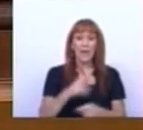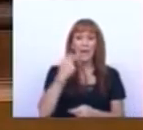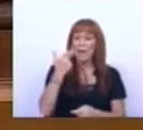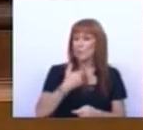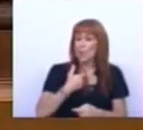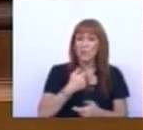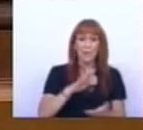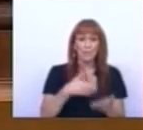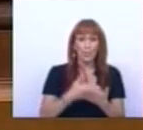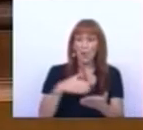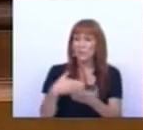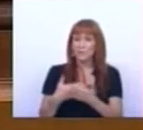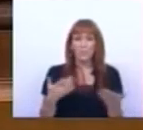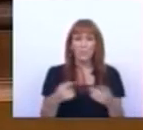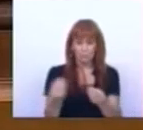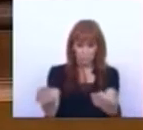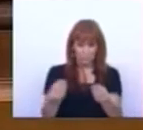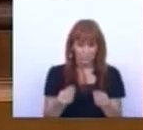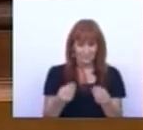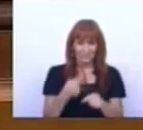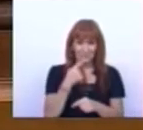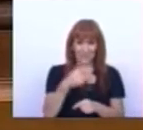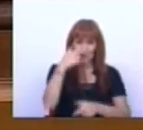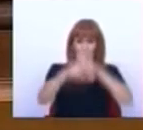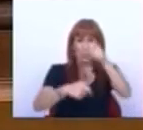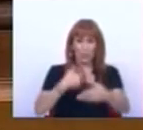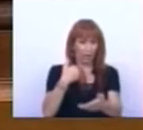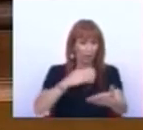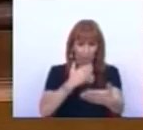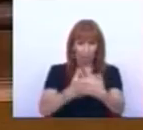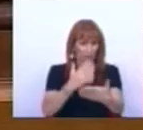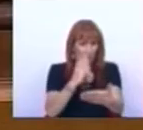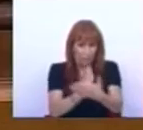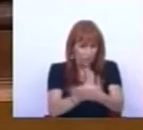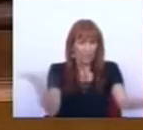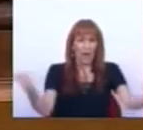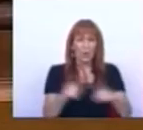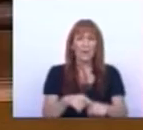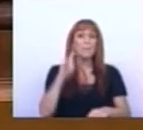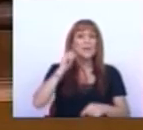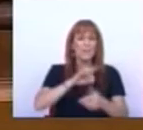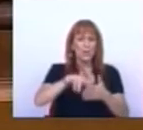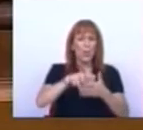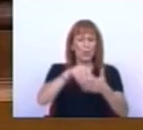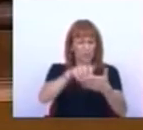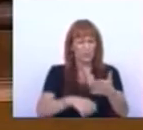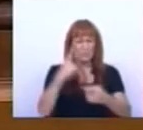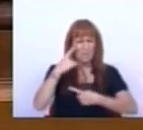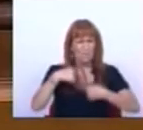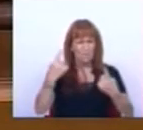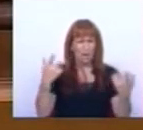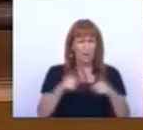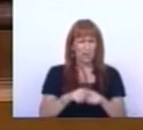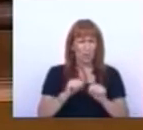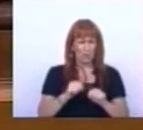resposta às nossas propostas, que chegou, como diz o povo, tarde e a más horas, sobretudo o seu conteúdo, revelou, contudo,